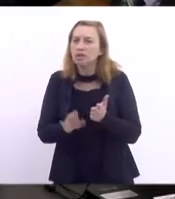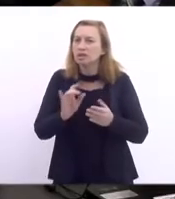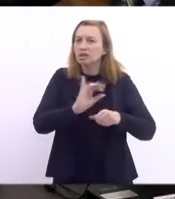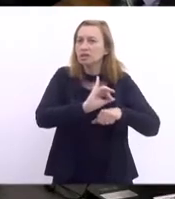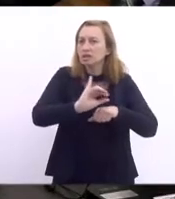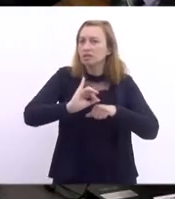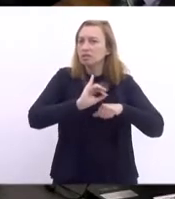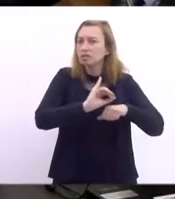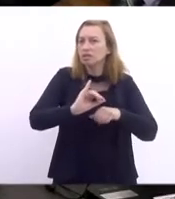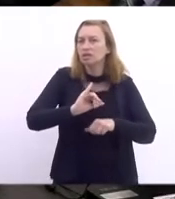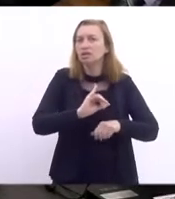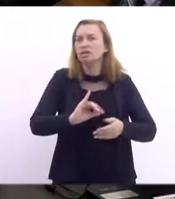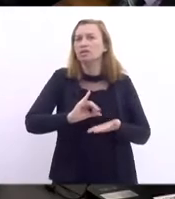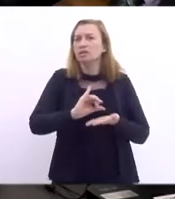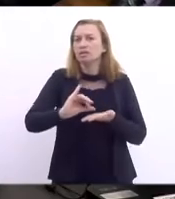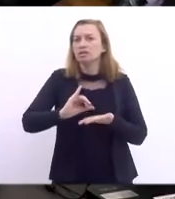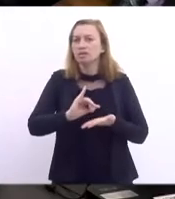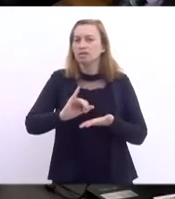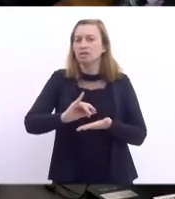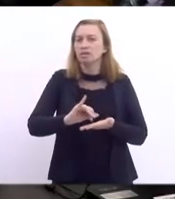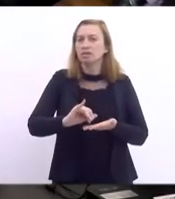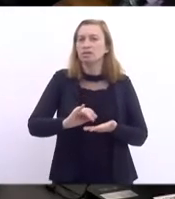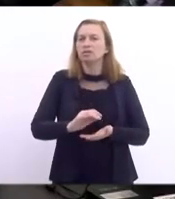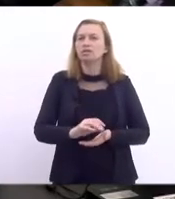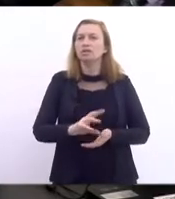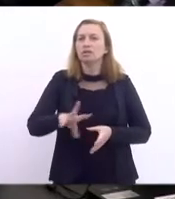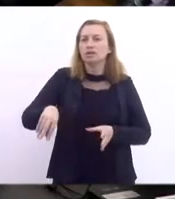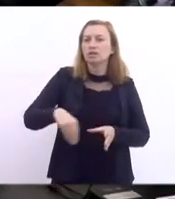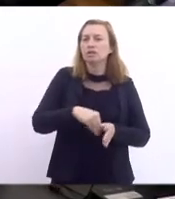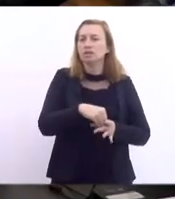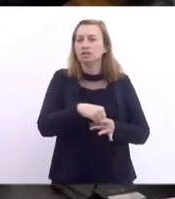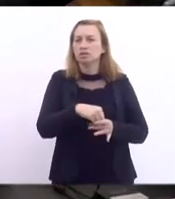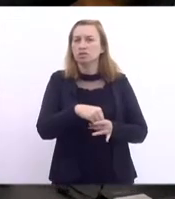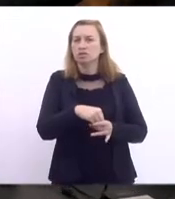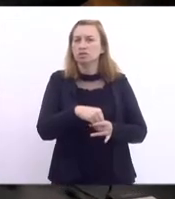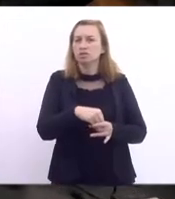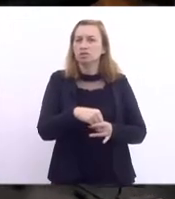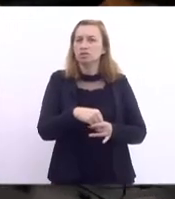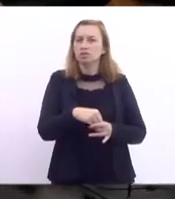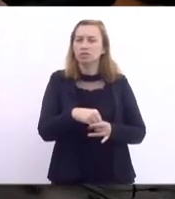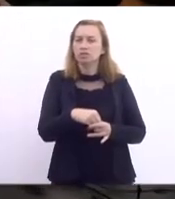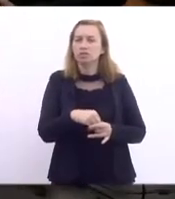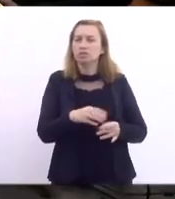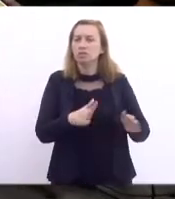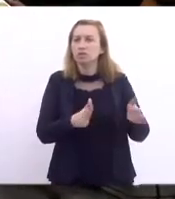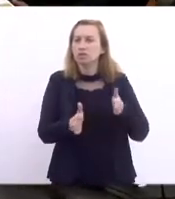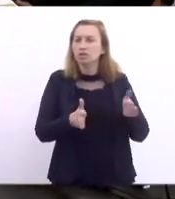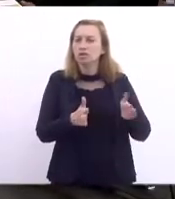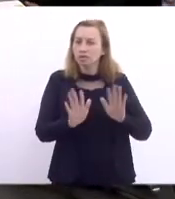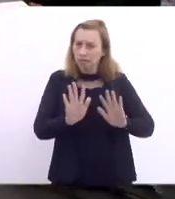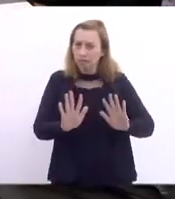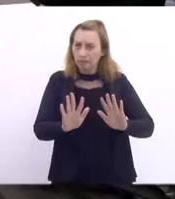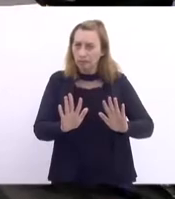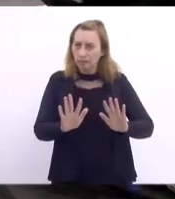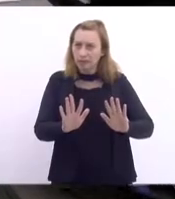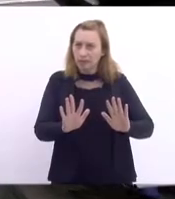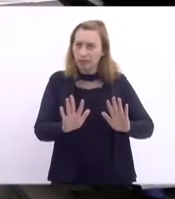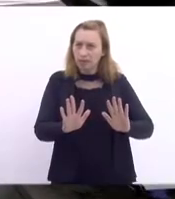e isso é um jogo dentro da mesma categoria sim mas pele copo